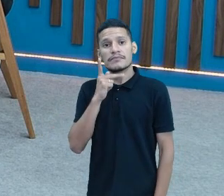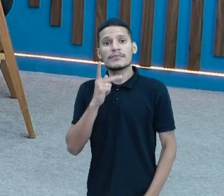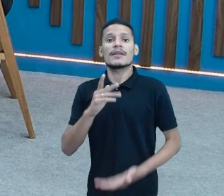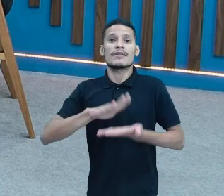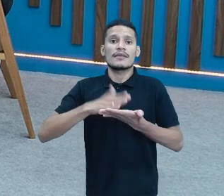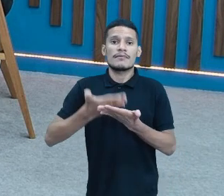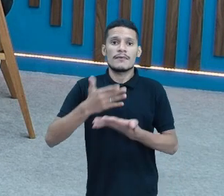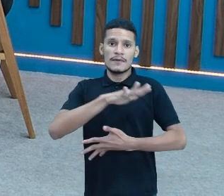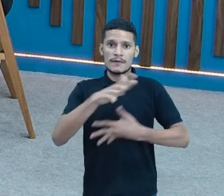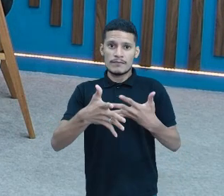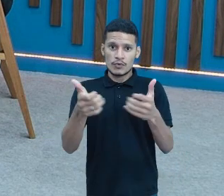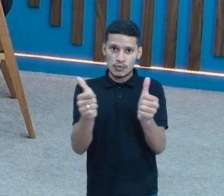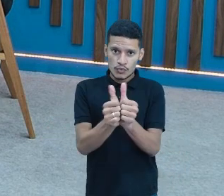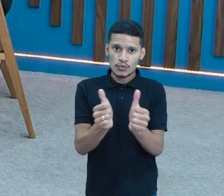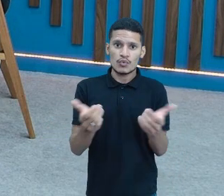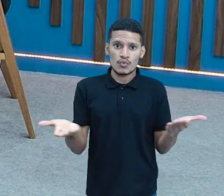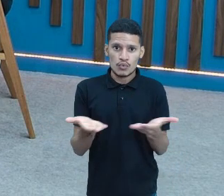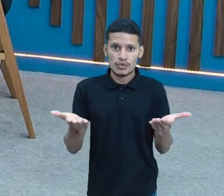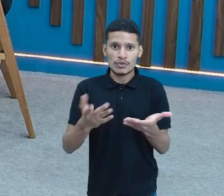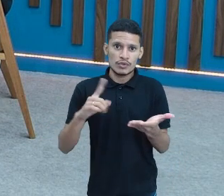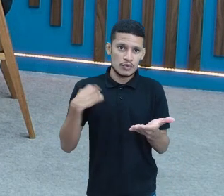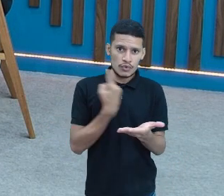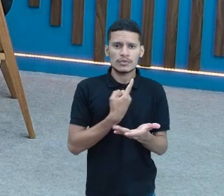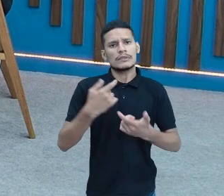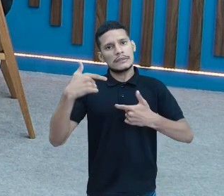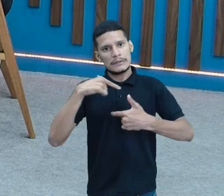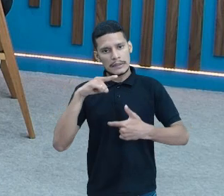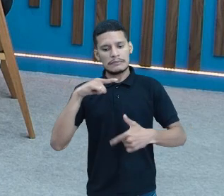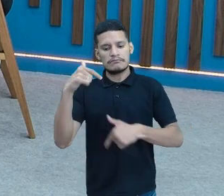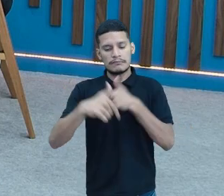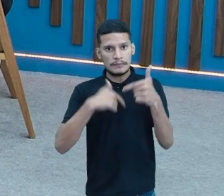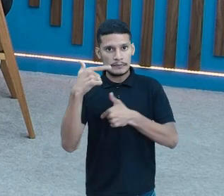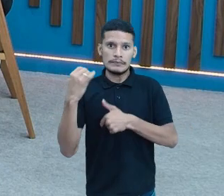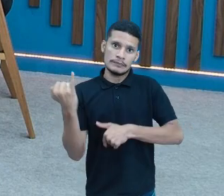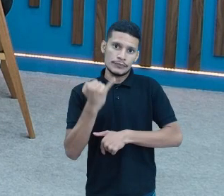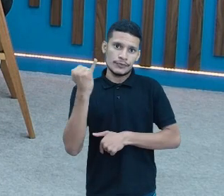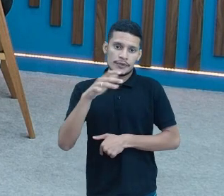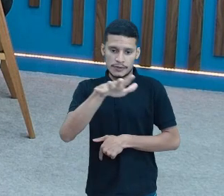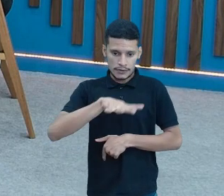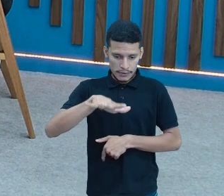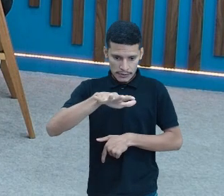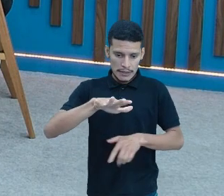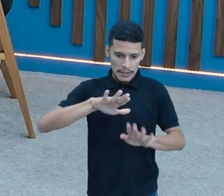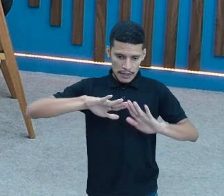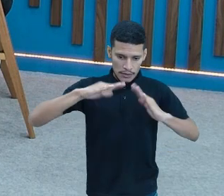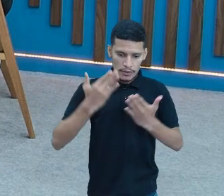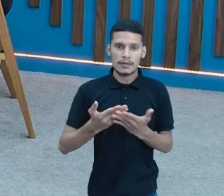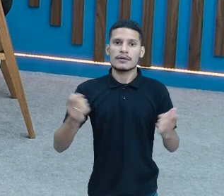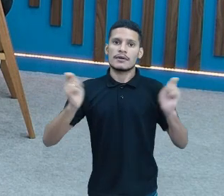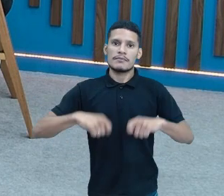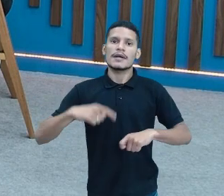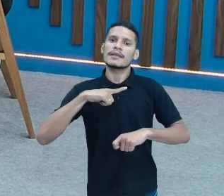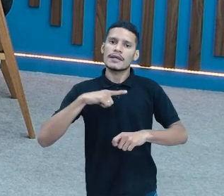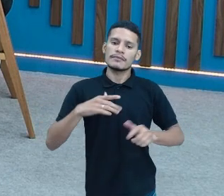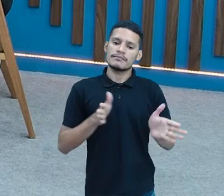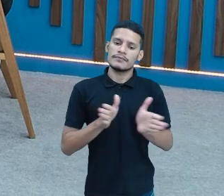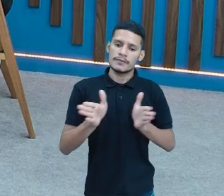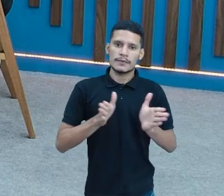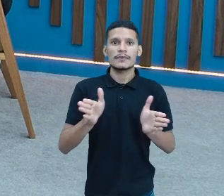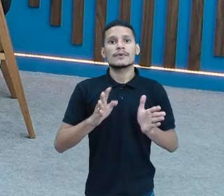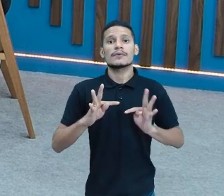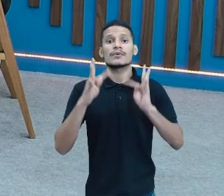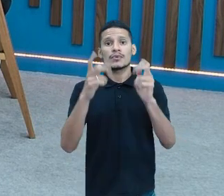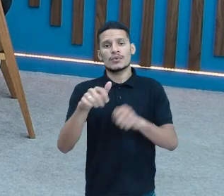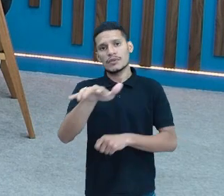aqui conosco, né? E faz esse trabalho muito importante para que as nossas aulas sejam acessíveis a todos e todas, tá